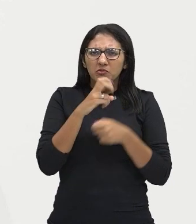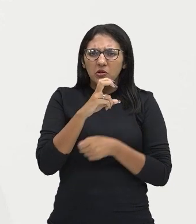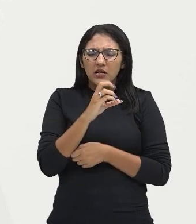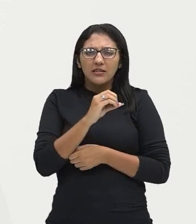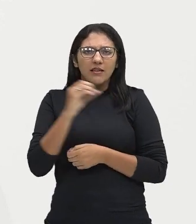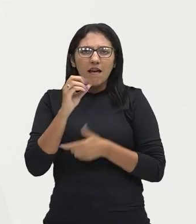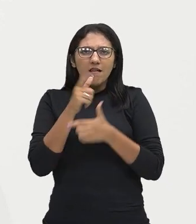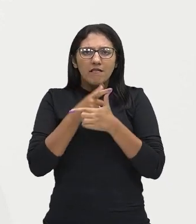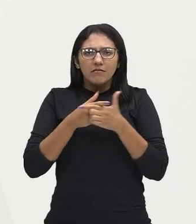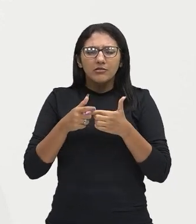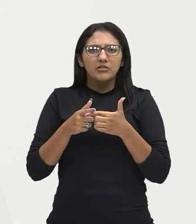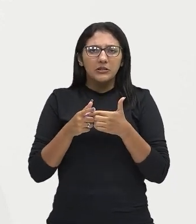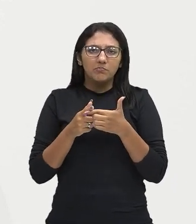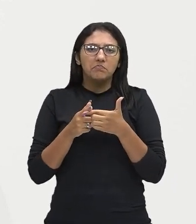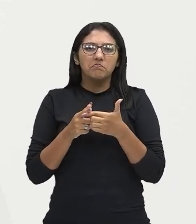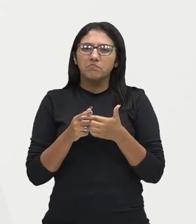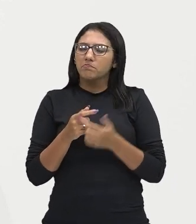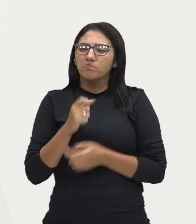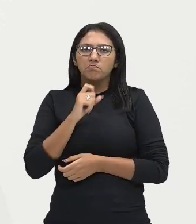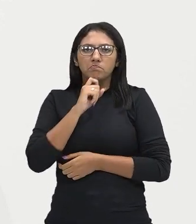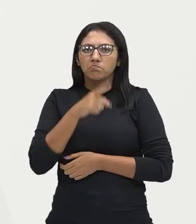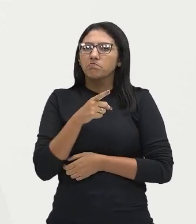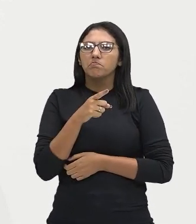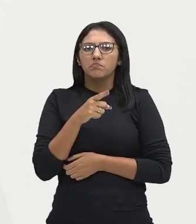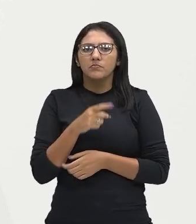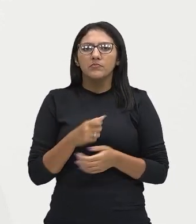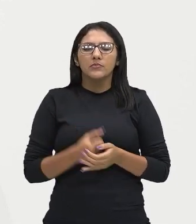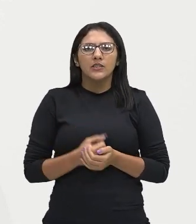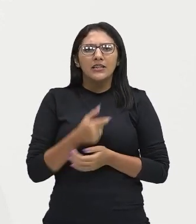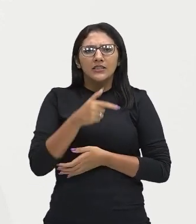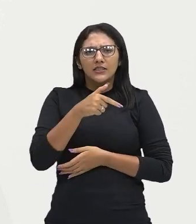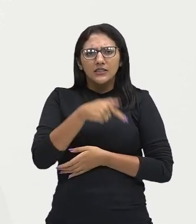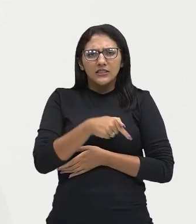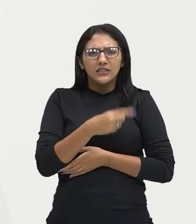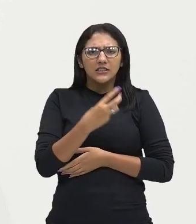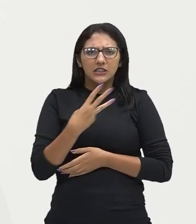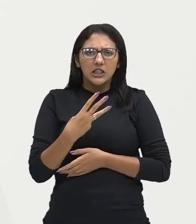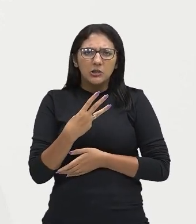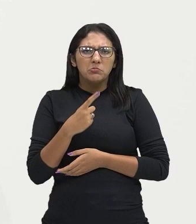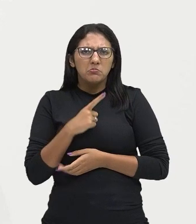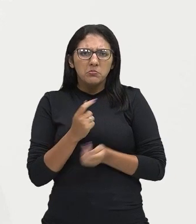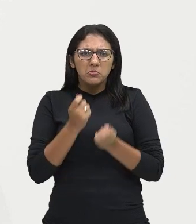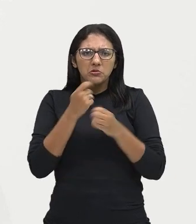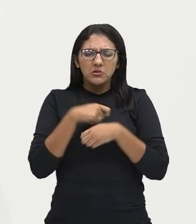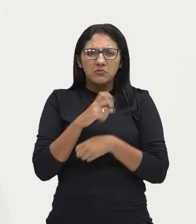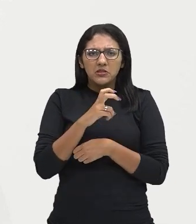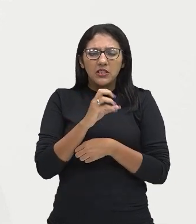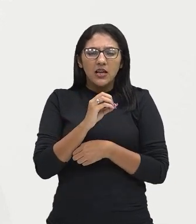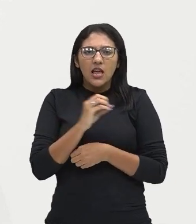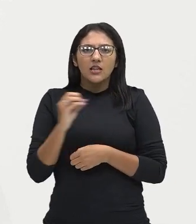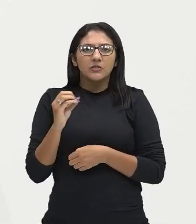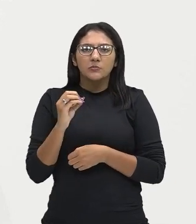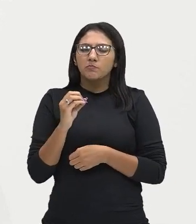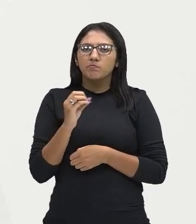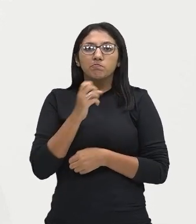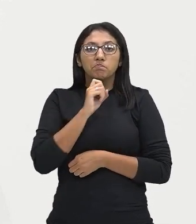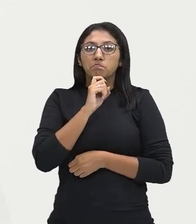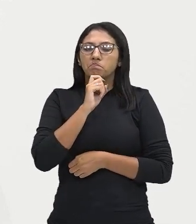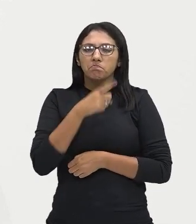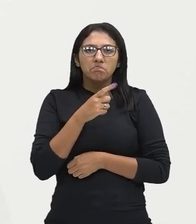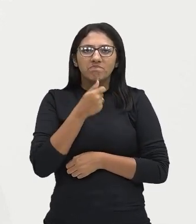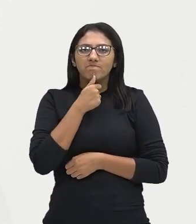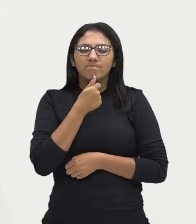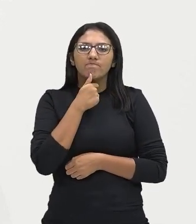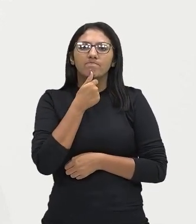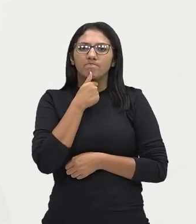pelo algoritmo da divisão? Não dá. 73 dá para dividir para 500? Pelo algoritmo da divisão, ainda